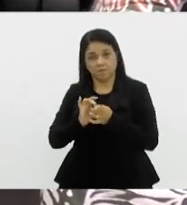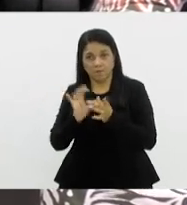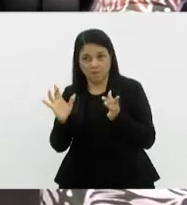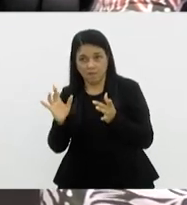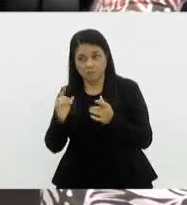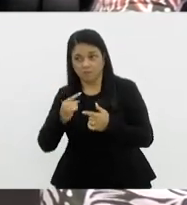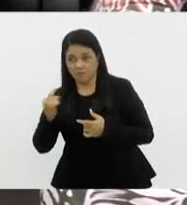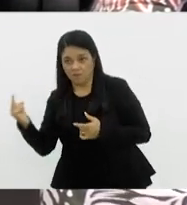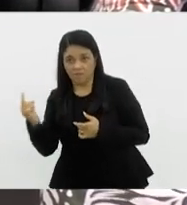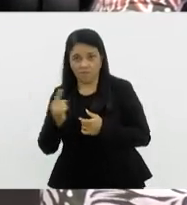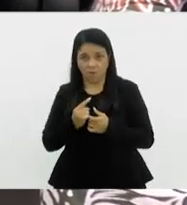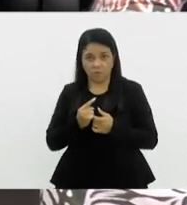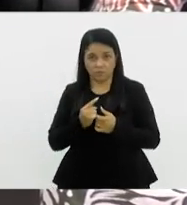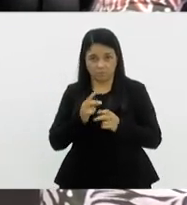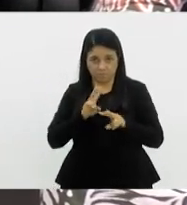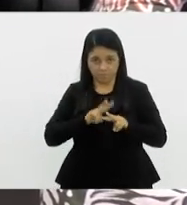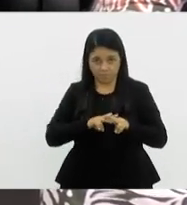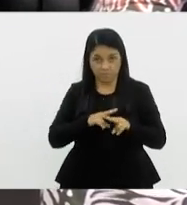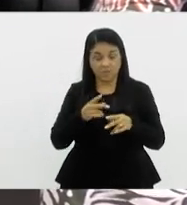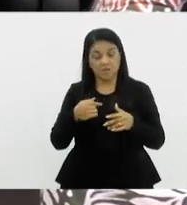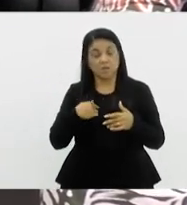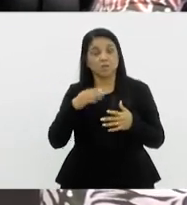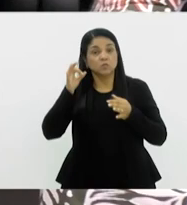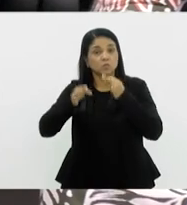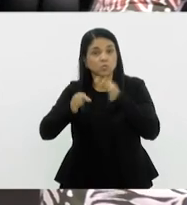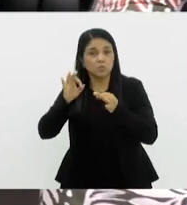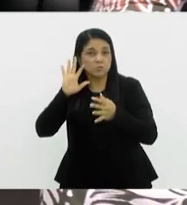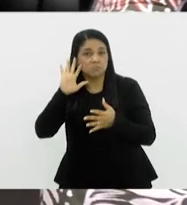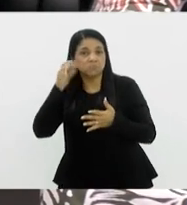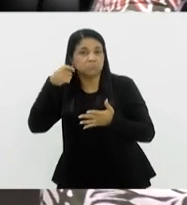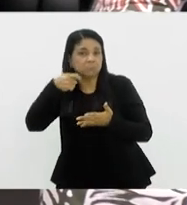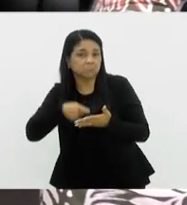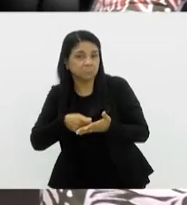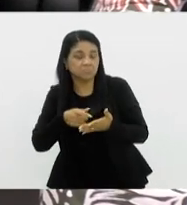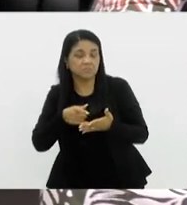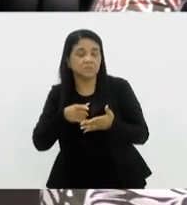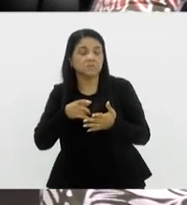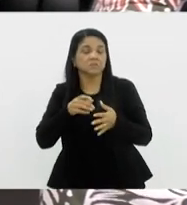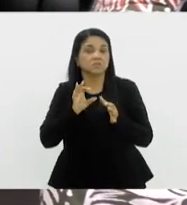na decisão de adotar uma medida de liberdade ou de semi-liberdade.